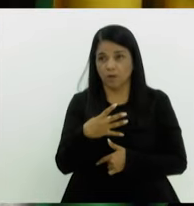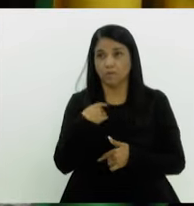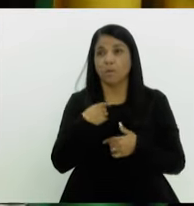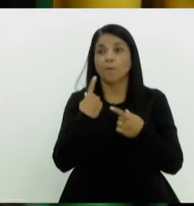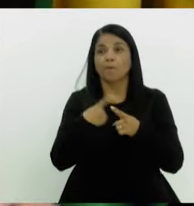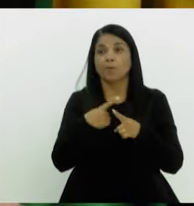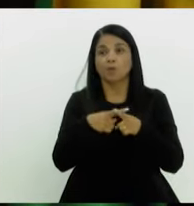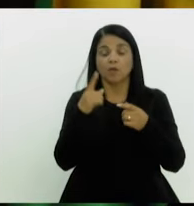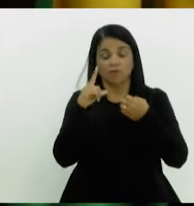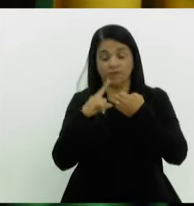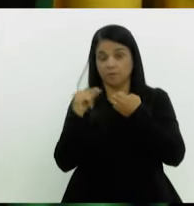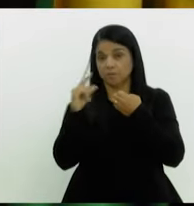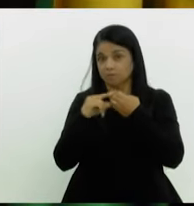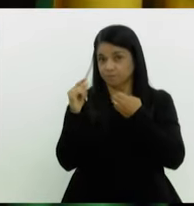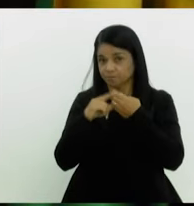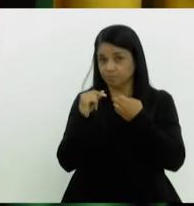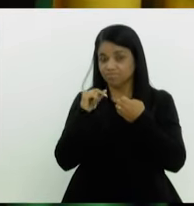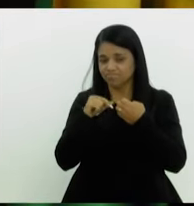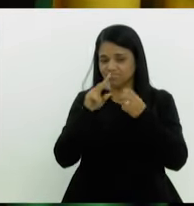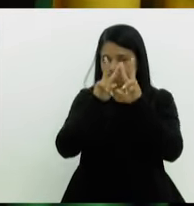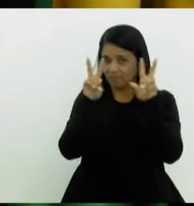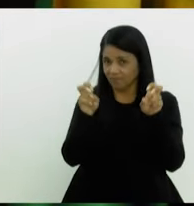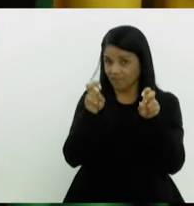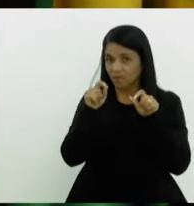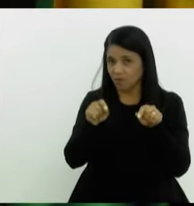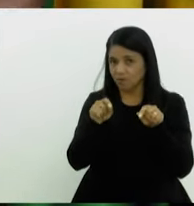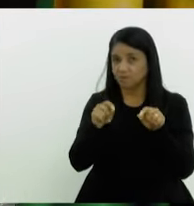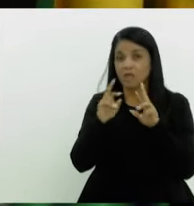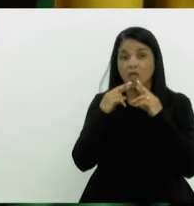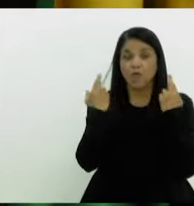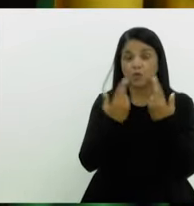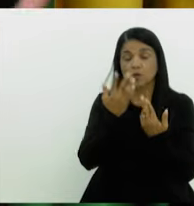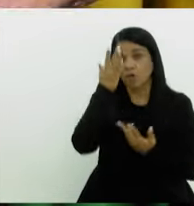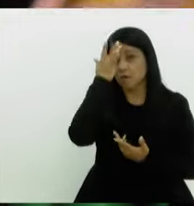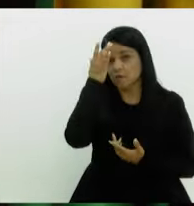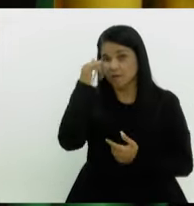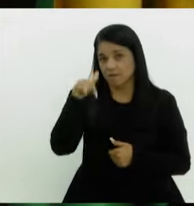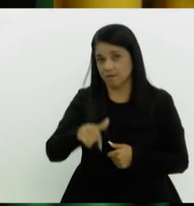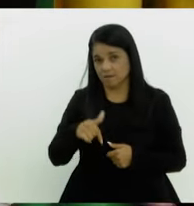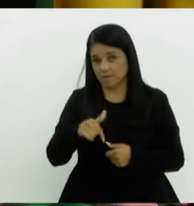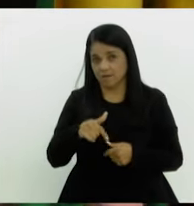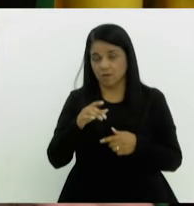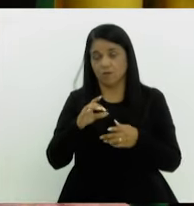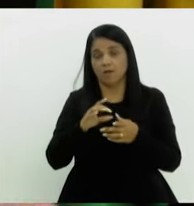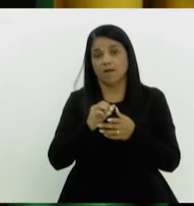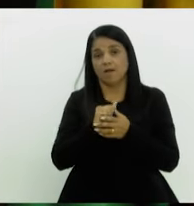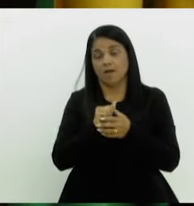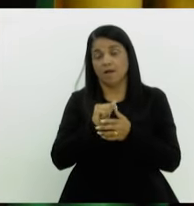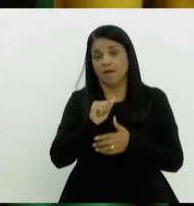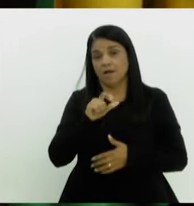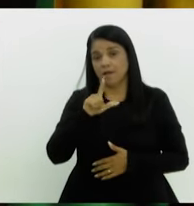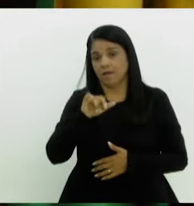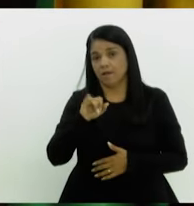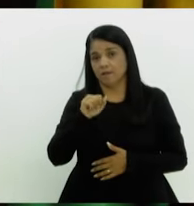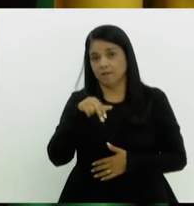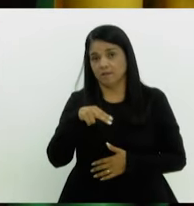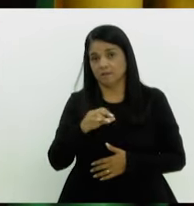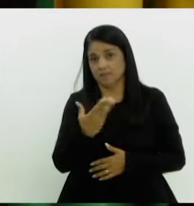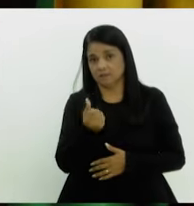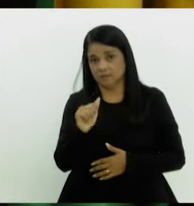falando do empreendedorismo né porque a gente tem aqui a reunião amanhã com o pessoal da da Aliança empreendedora a gente já fez